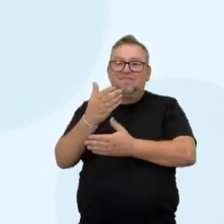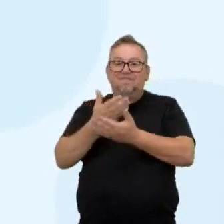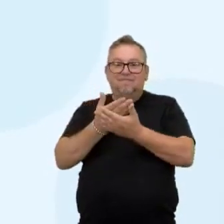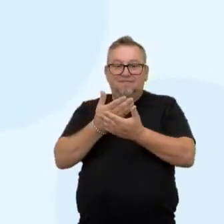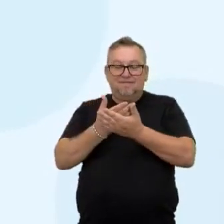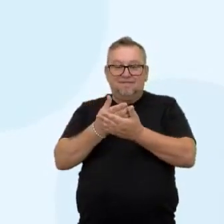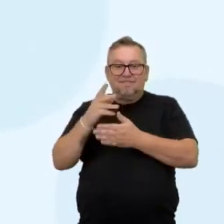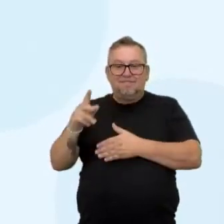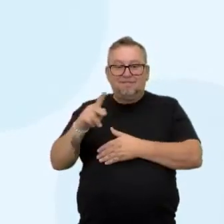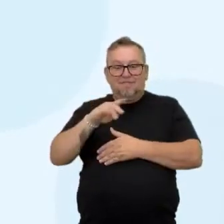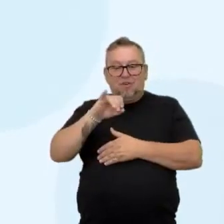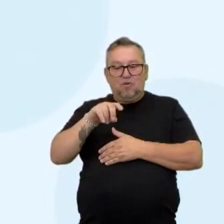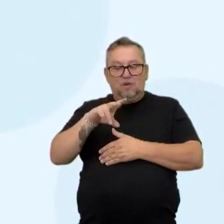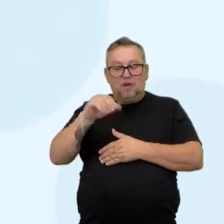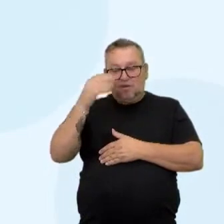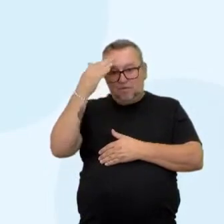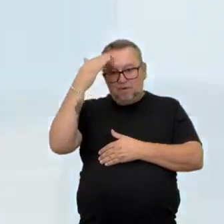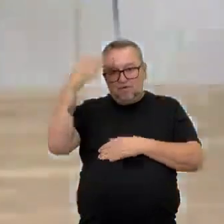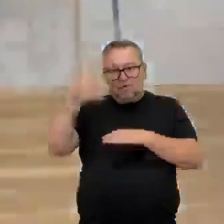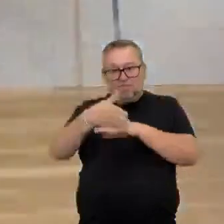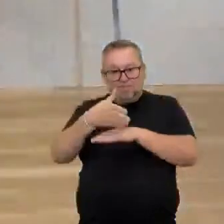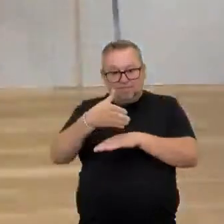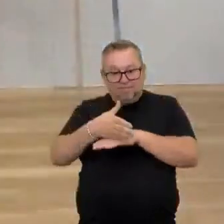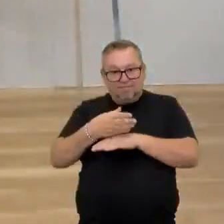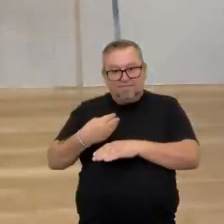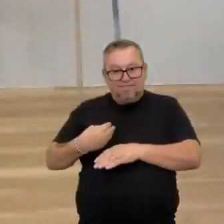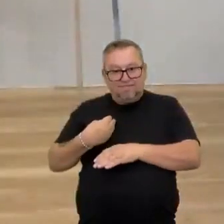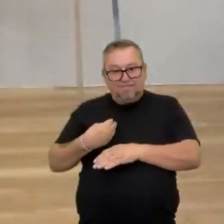aula. Professor Josélio, muito obrigado pela participação e pela